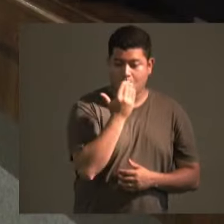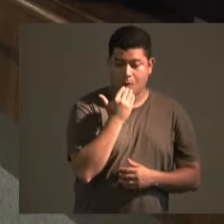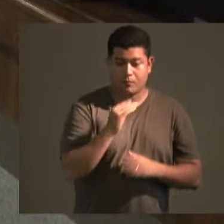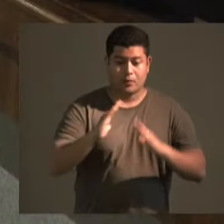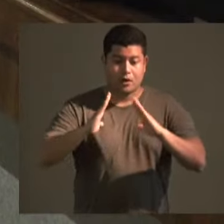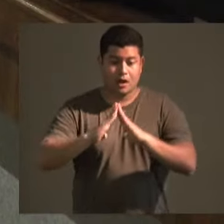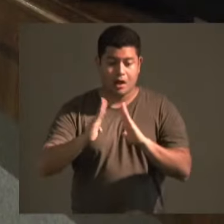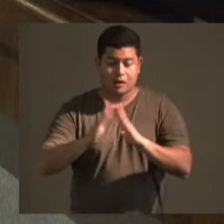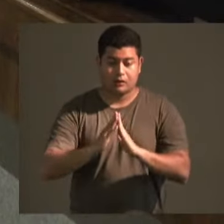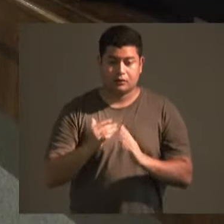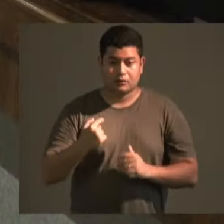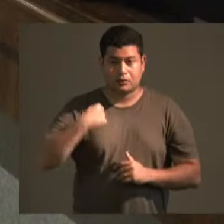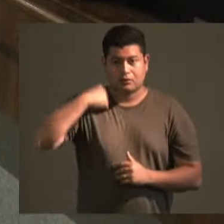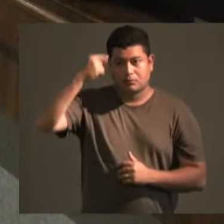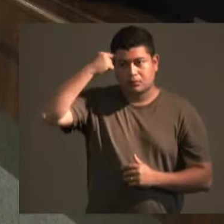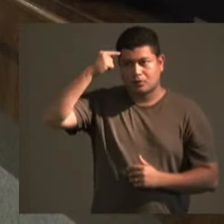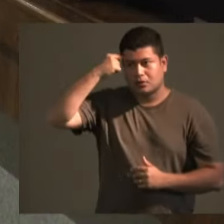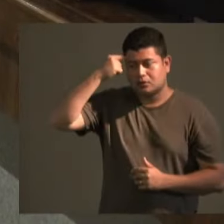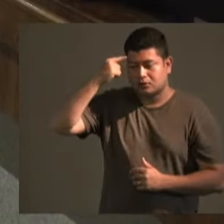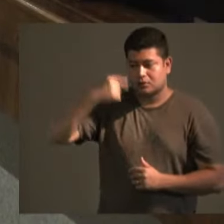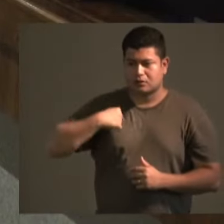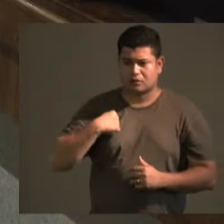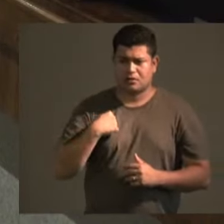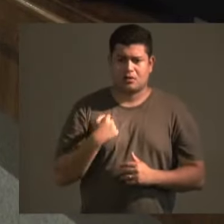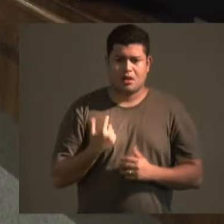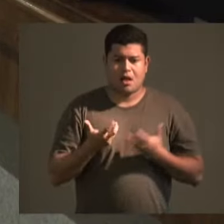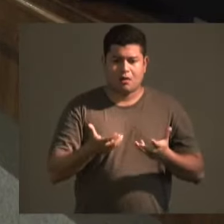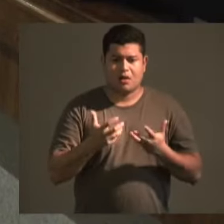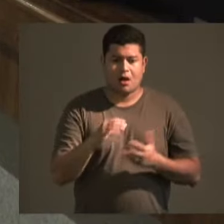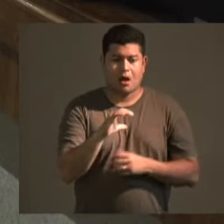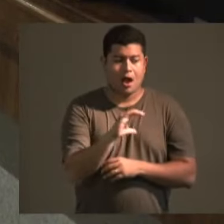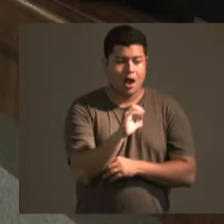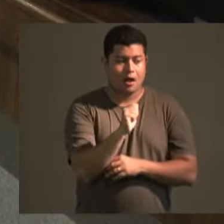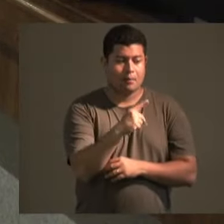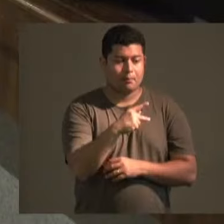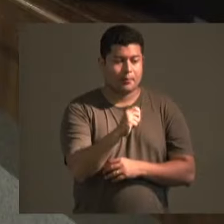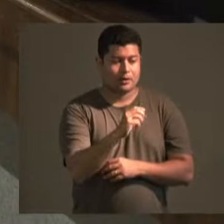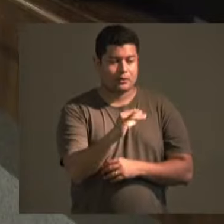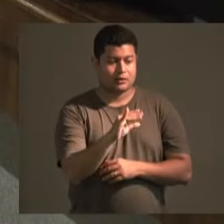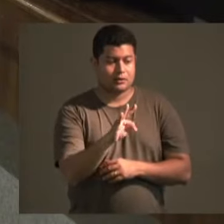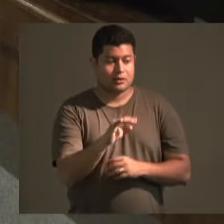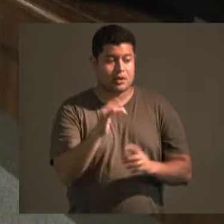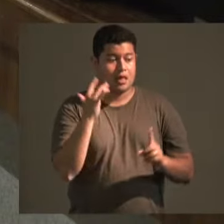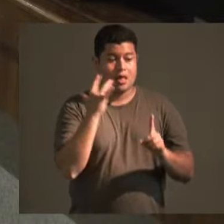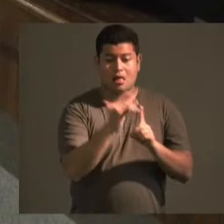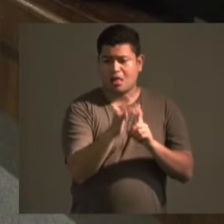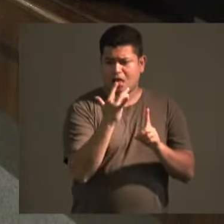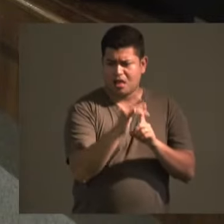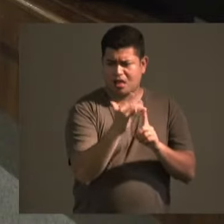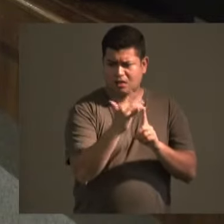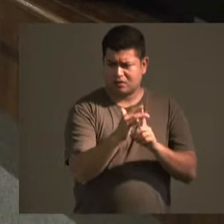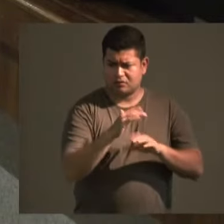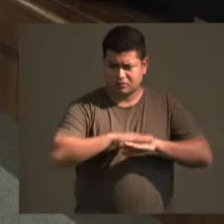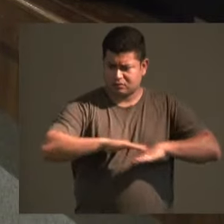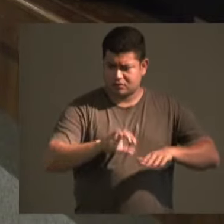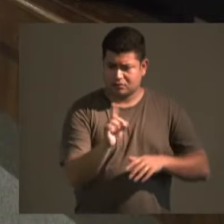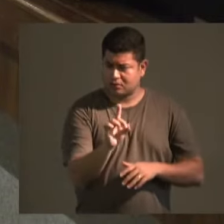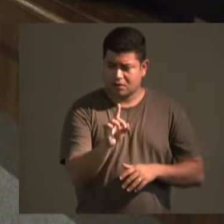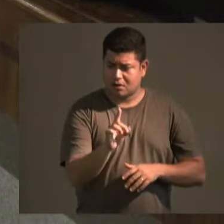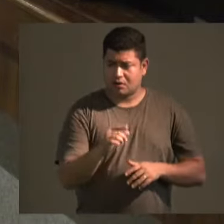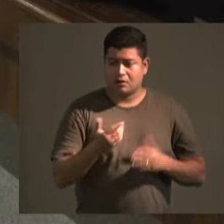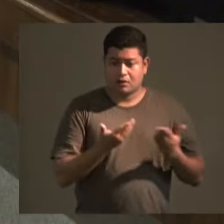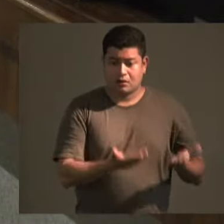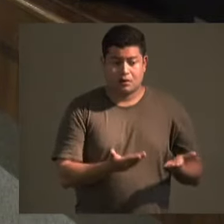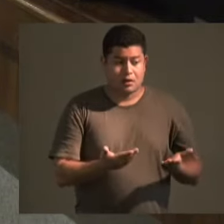pensando, não é que eu sou capacitista, mas, às vezes, é tão difícil já para comer, aquela pessoa não tem nem comida. Imagina para ela ser, às